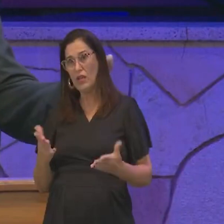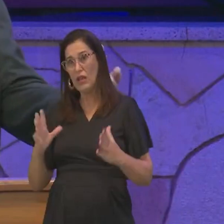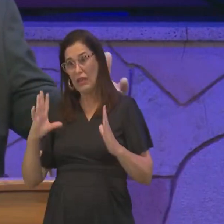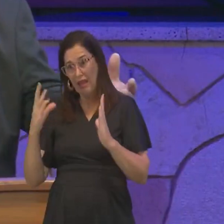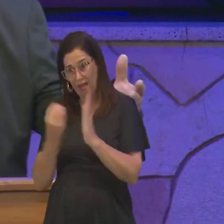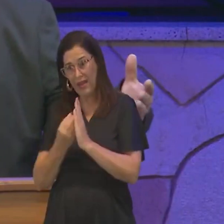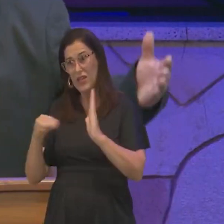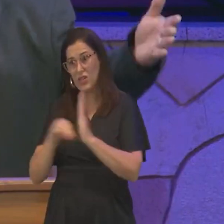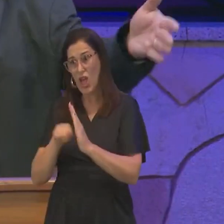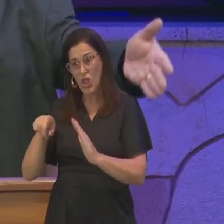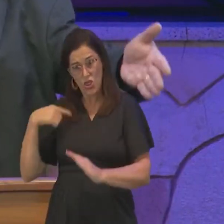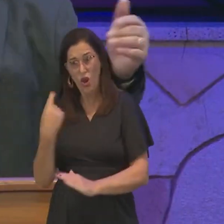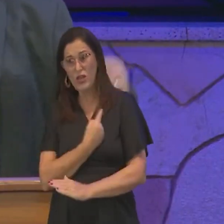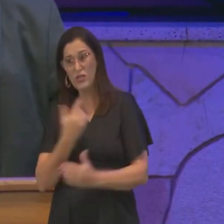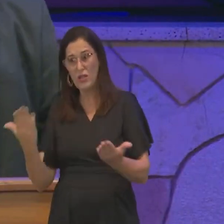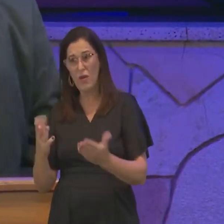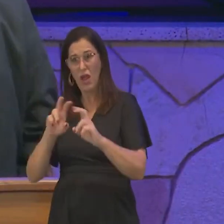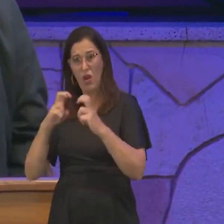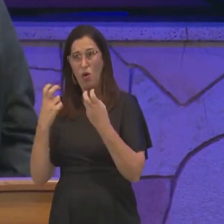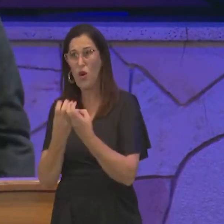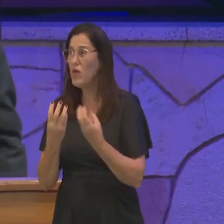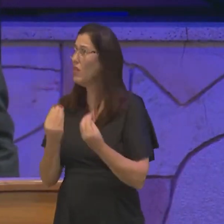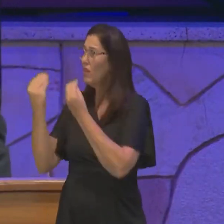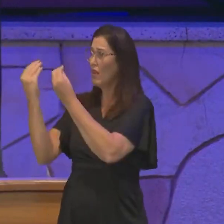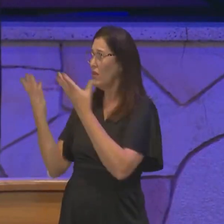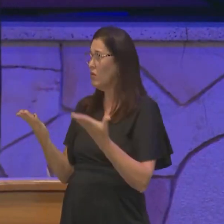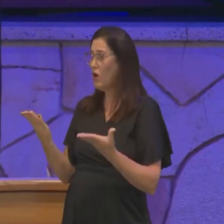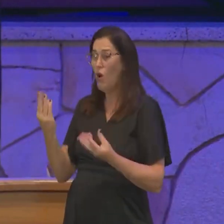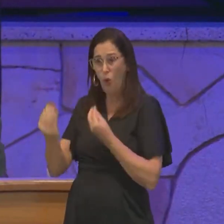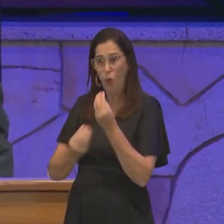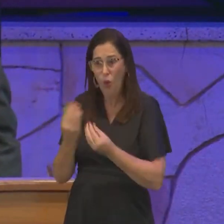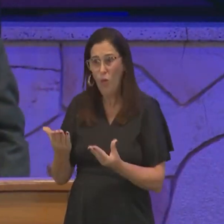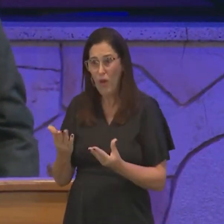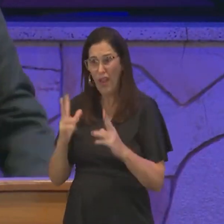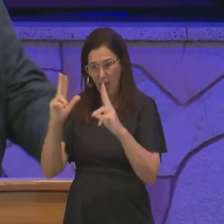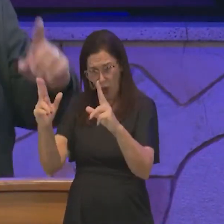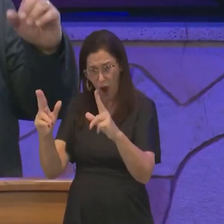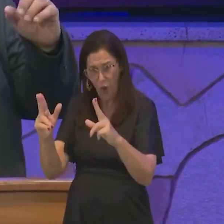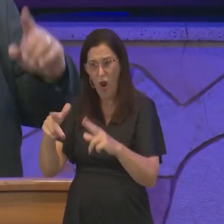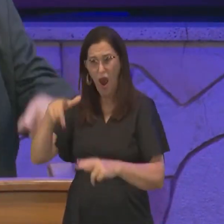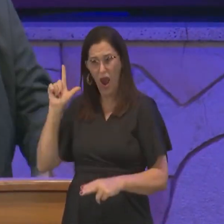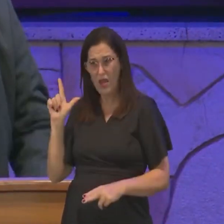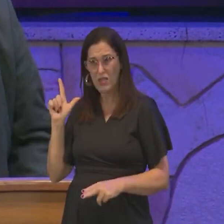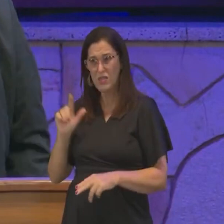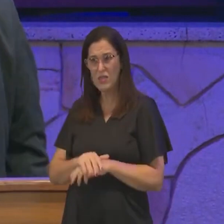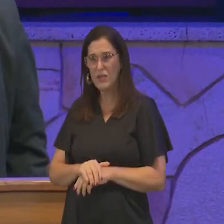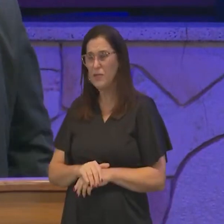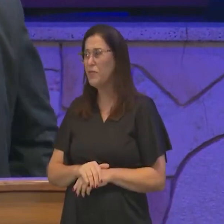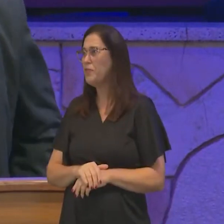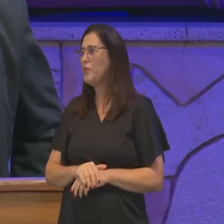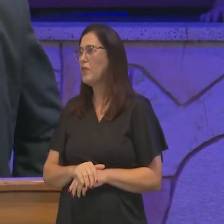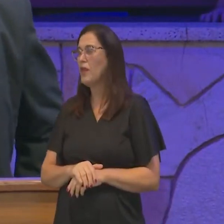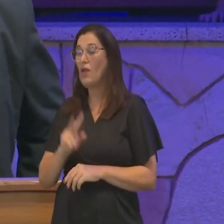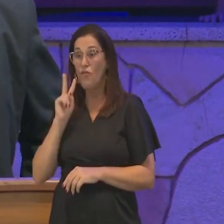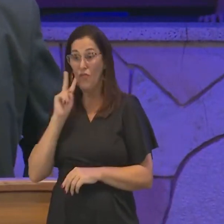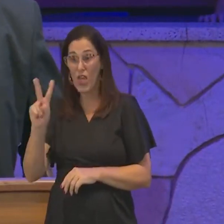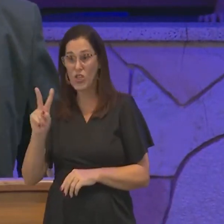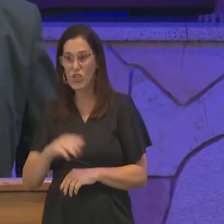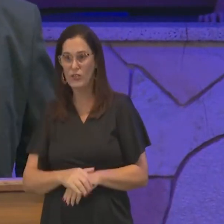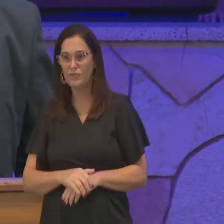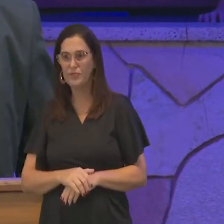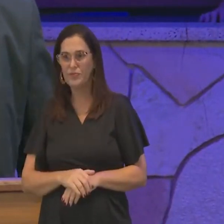nós que estamos aqui, deste culto que lhe prestamos neste momento? Mas ainda mais, ouçam isto,